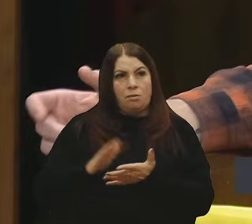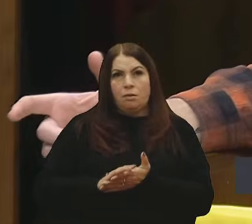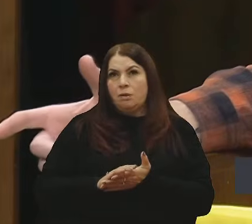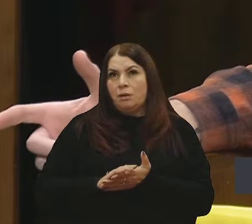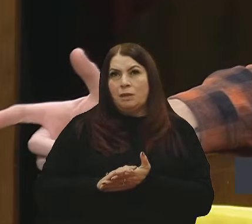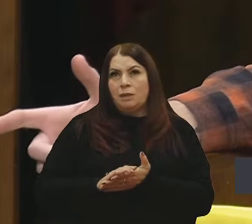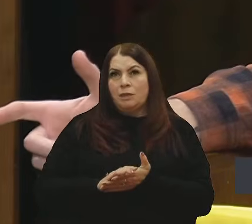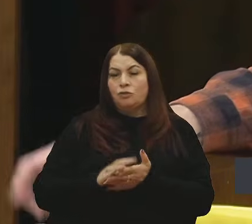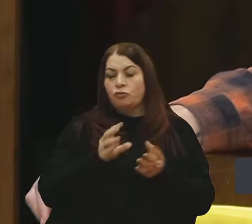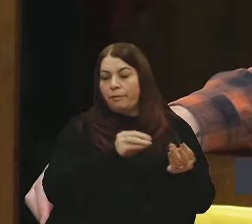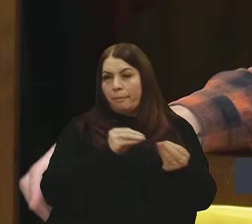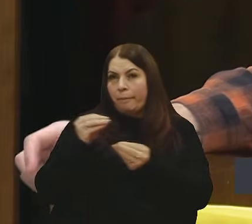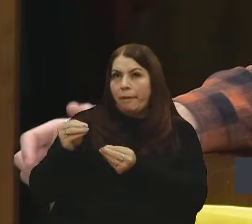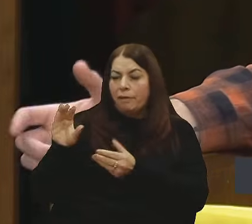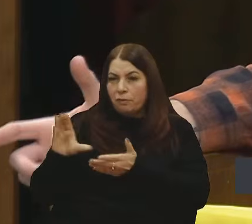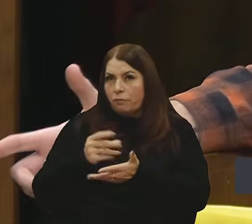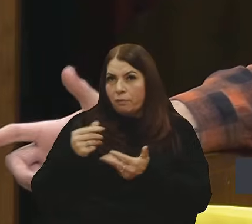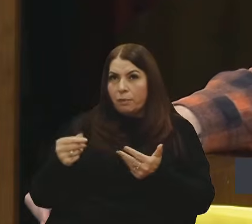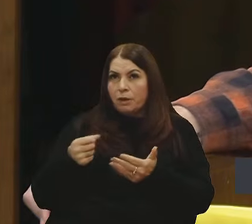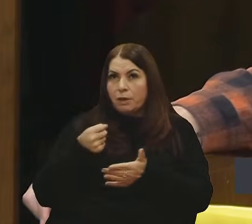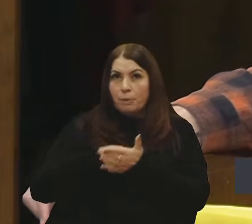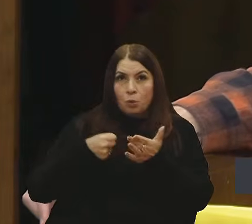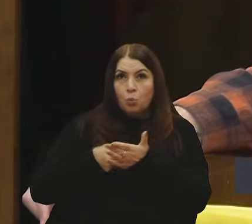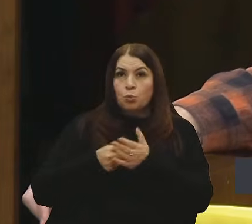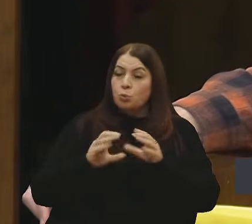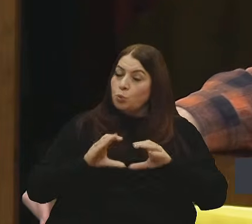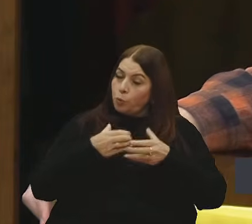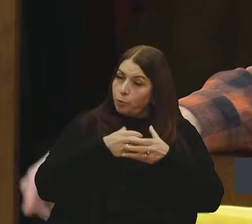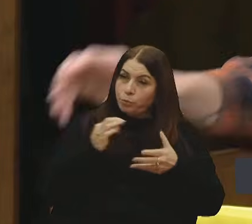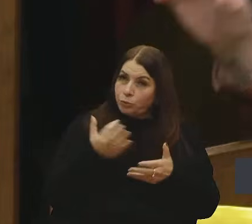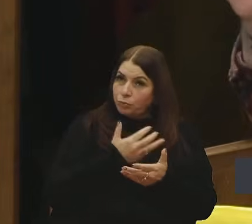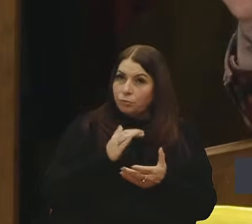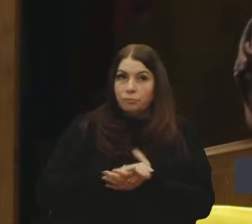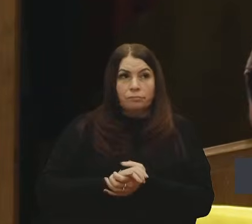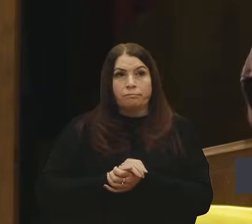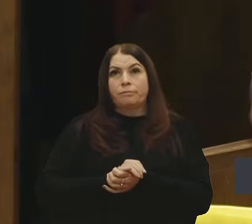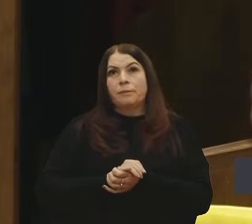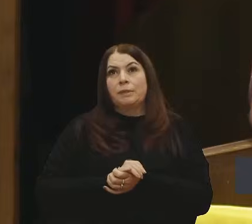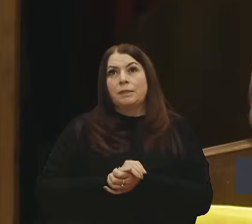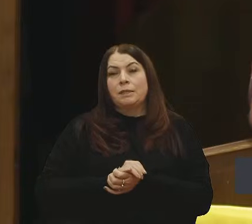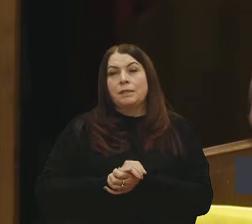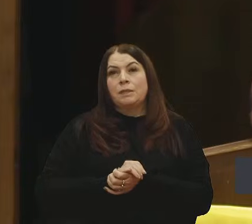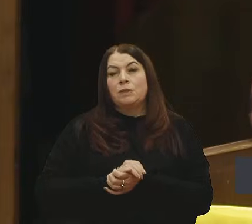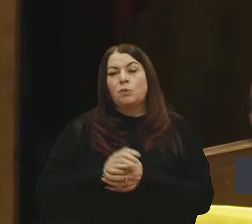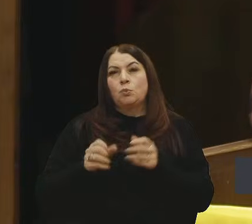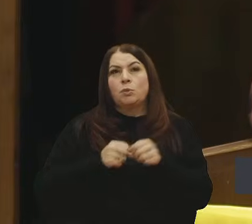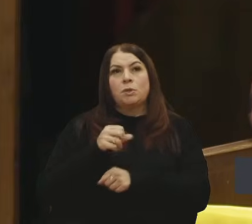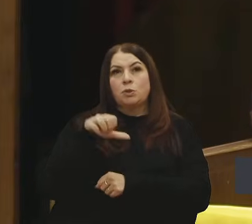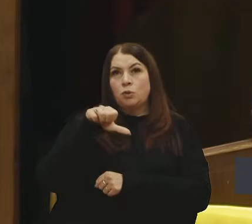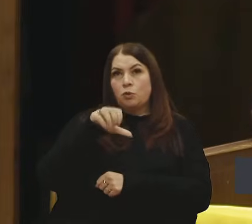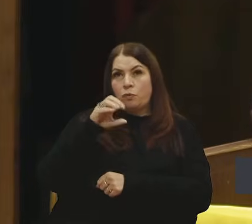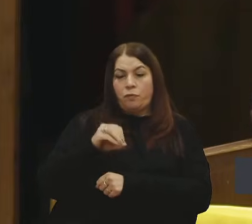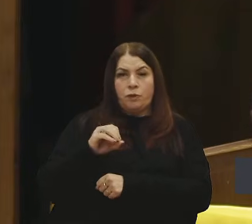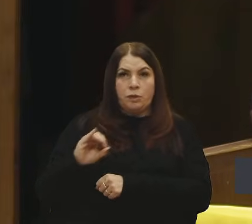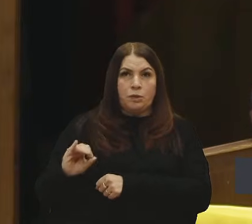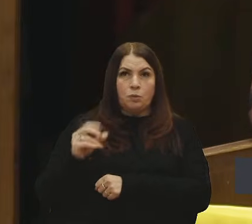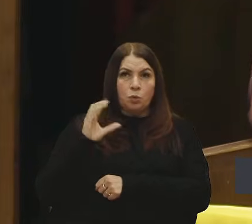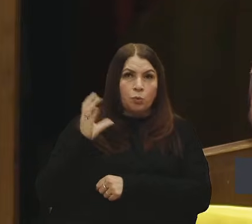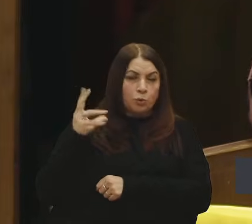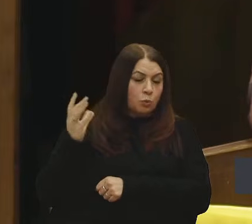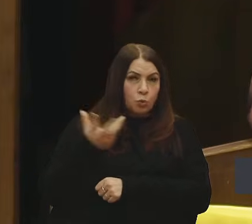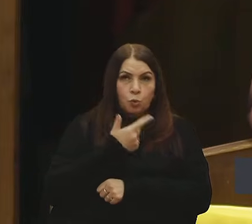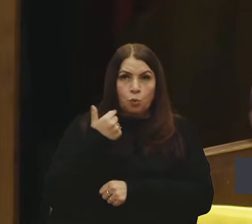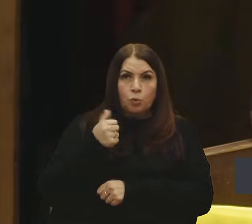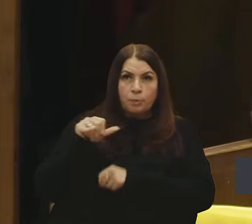de repasse de verba, mas é uma luta de classe. Se nos anos 90, quando ocorreu toda essa questão